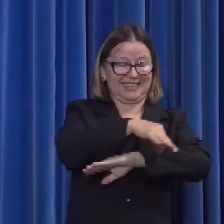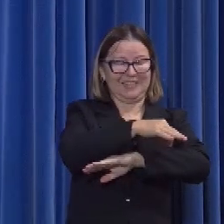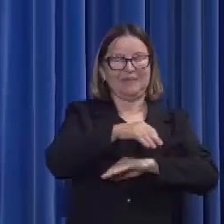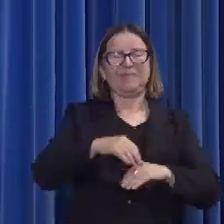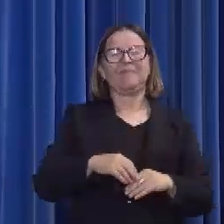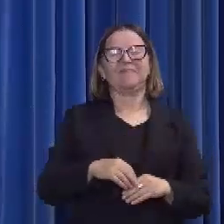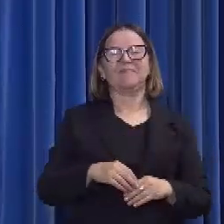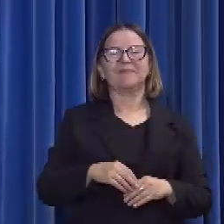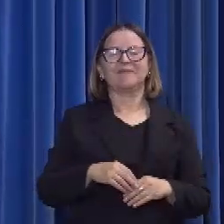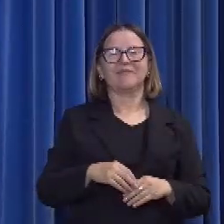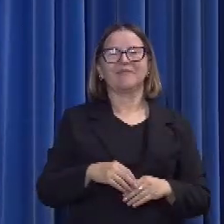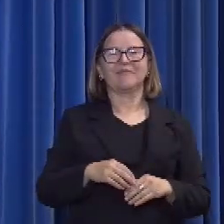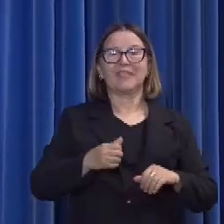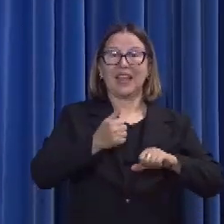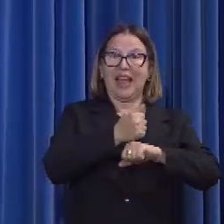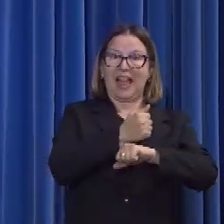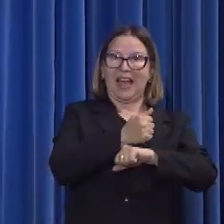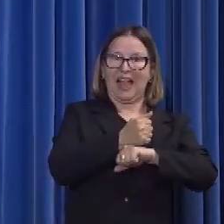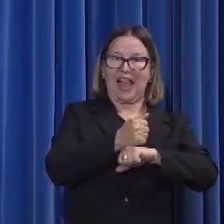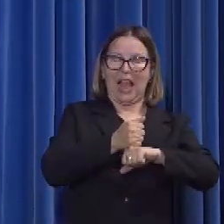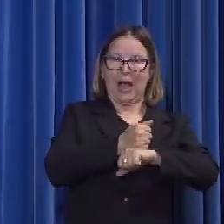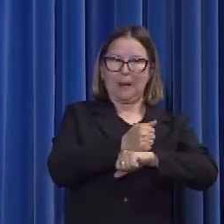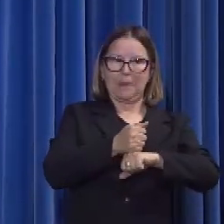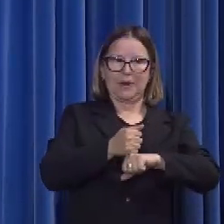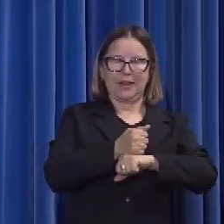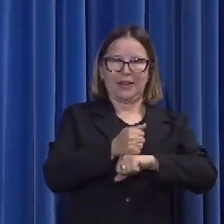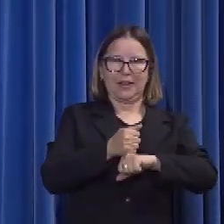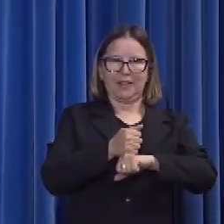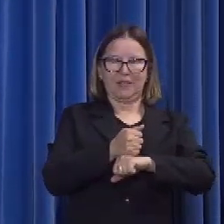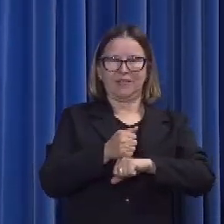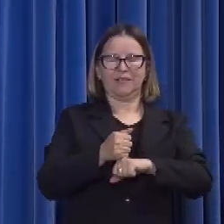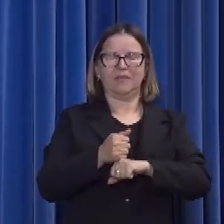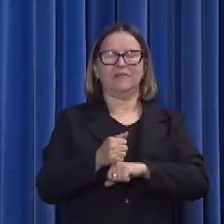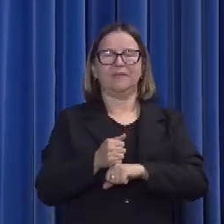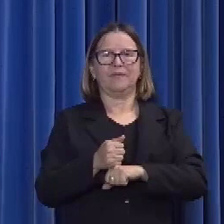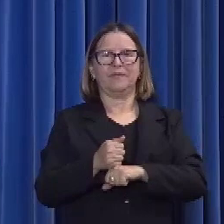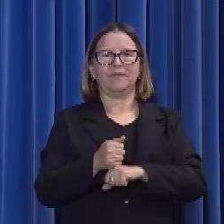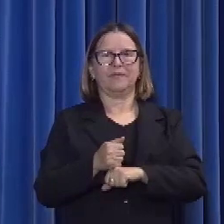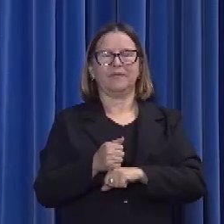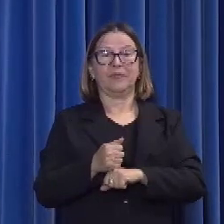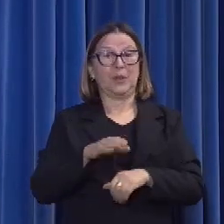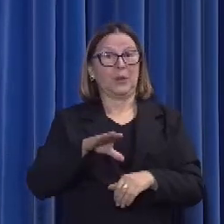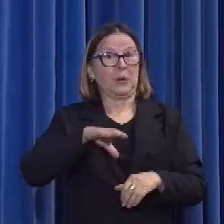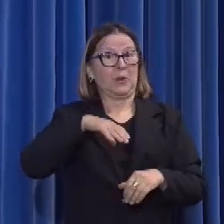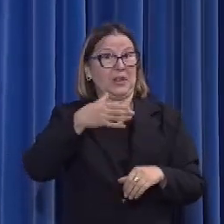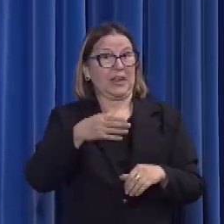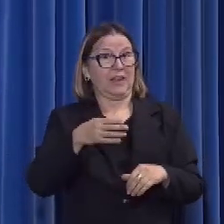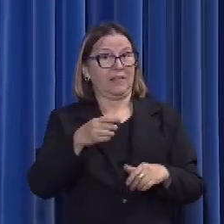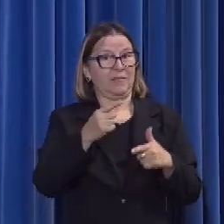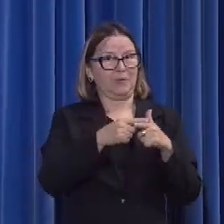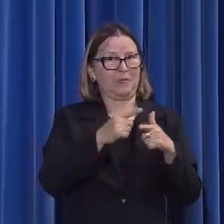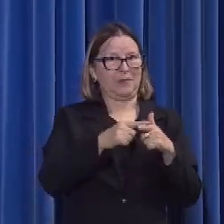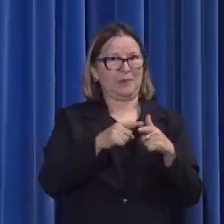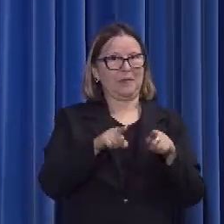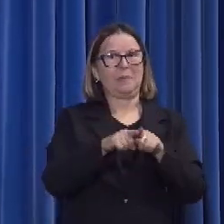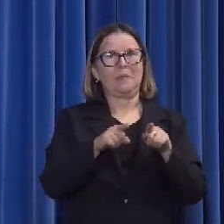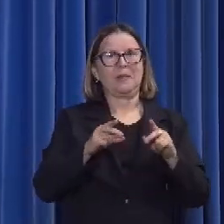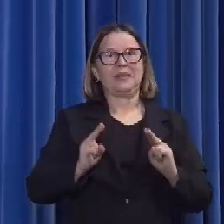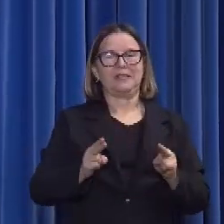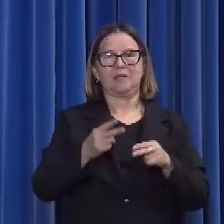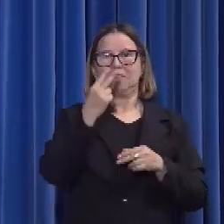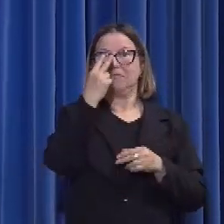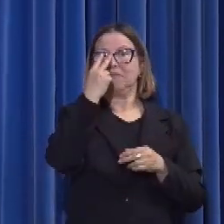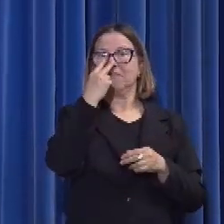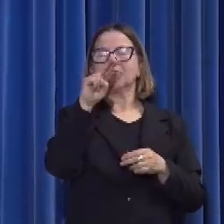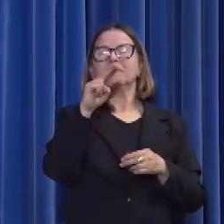Abraão, ele enfrentava os reveses deste mundo, mas ele estava olhando para frente. Olhando